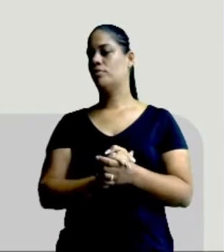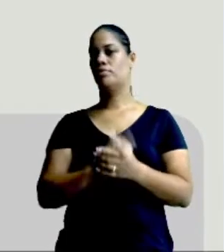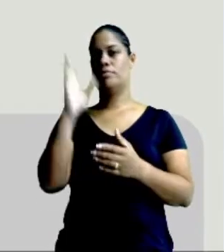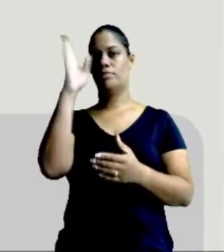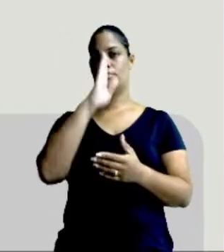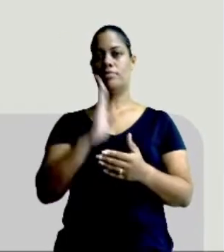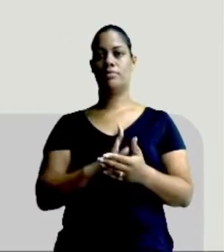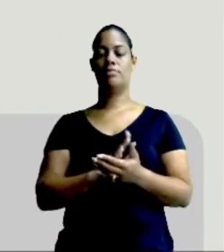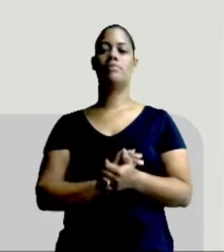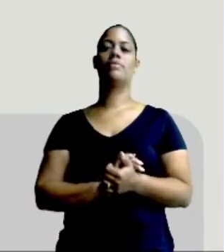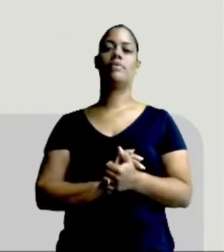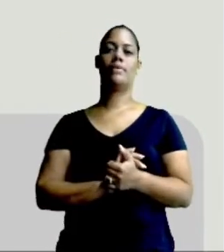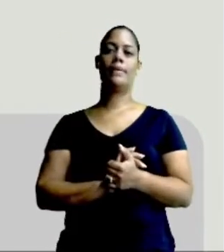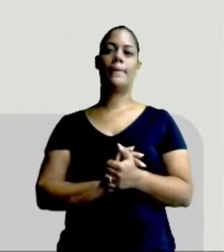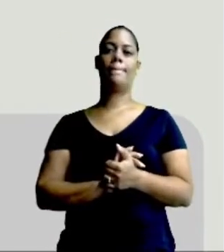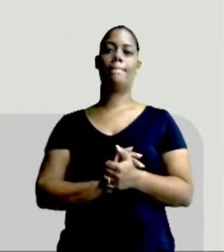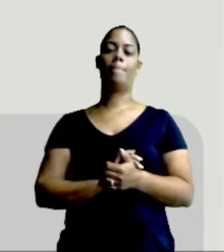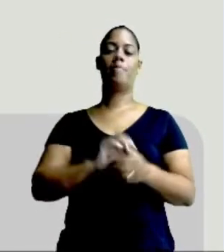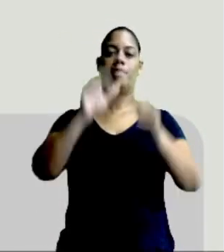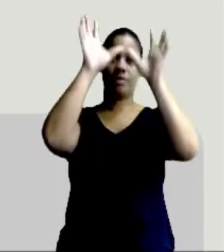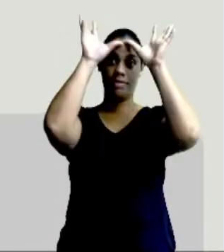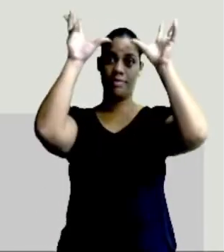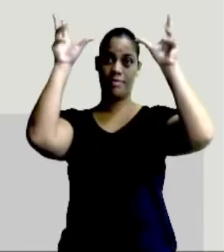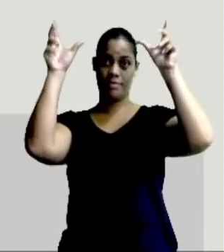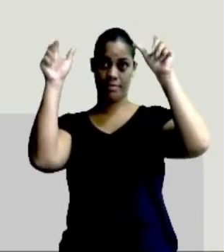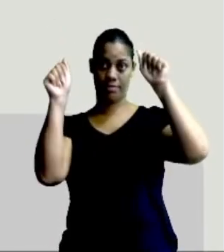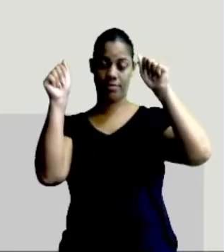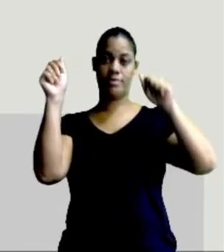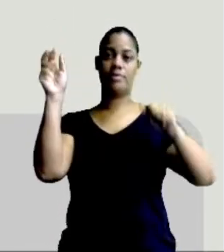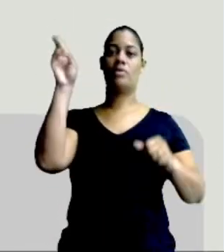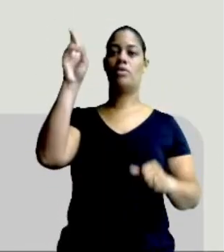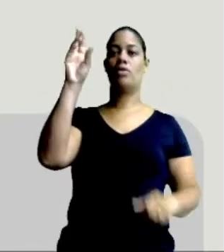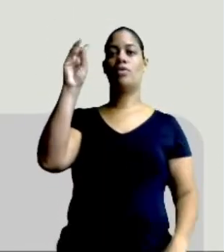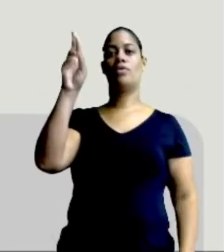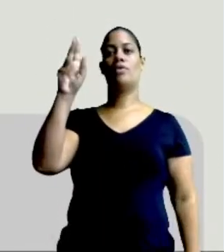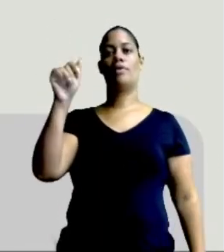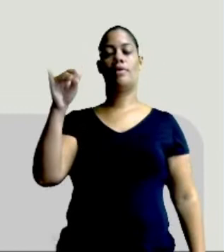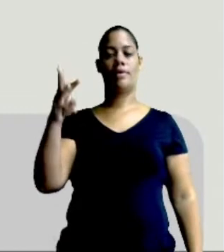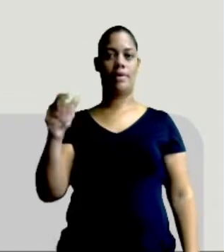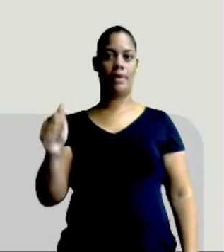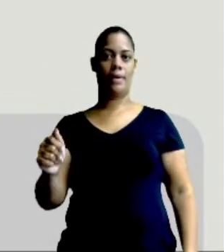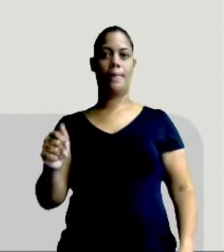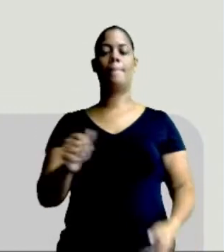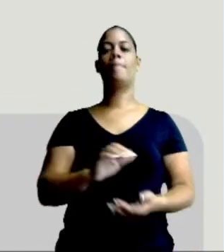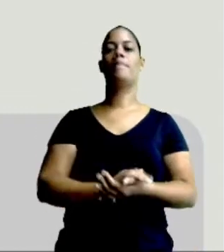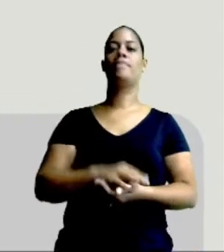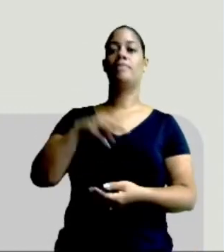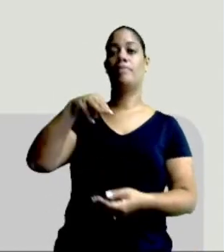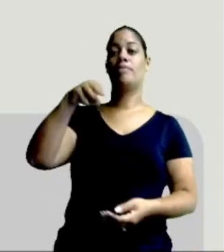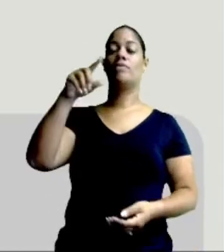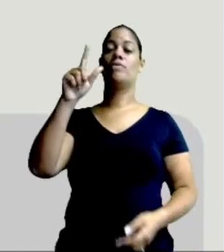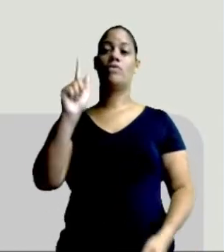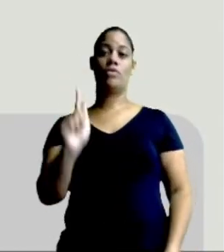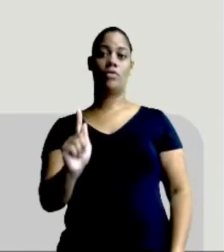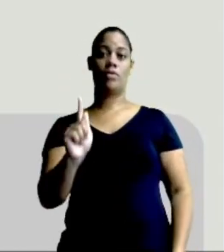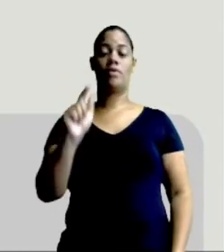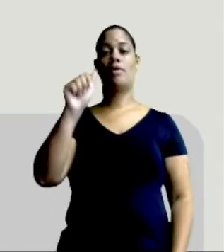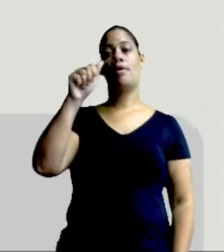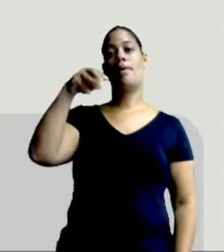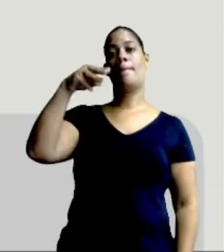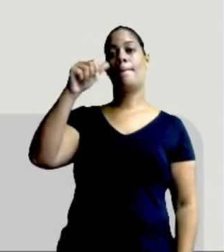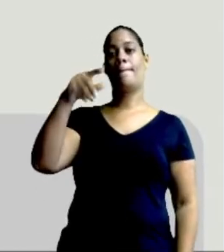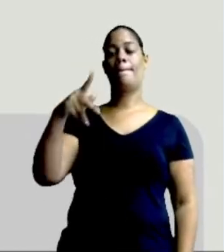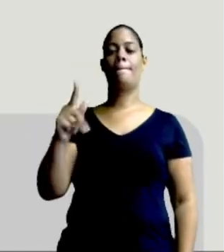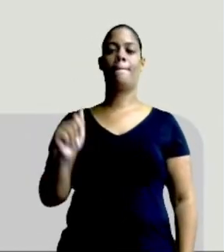da Amazônia, Roraima, Rondônia, Acre, norte do Mato Grosso,